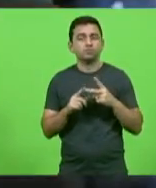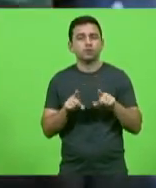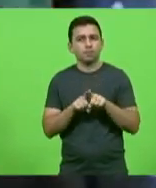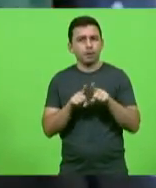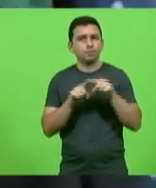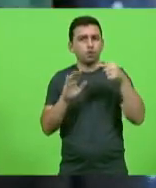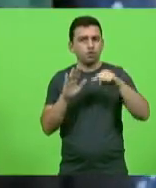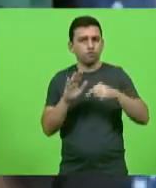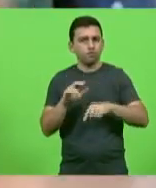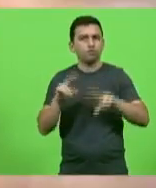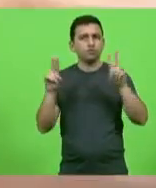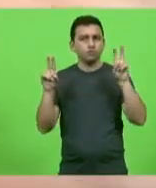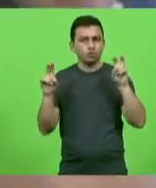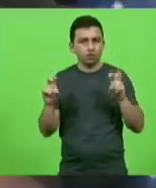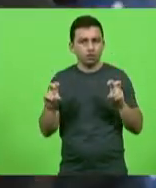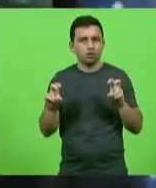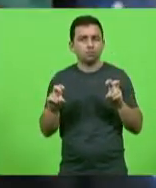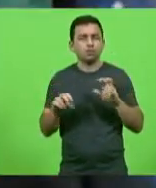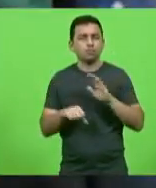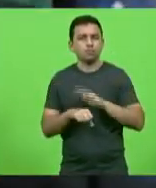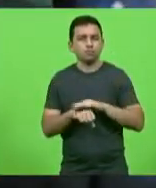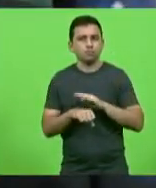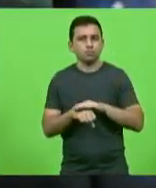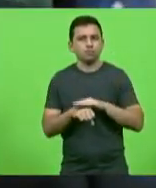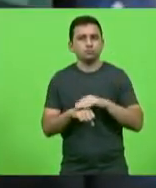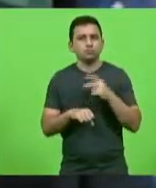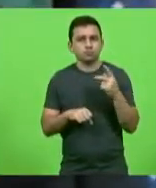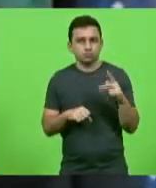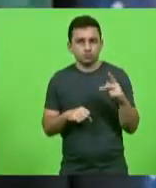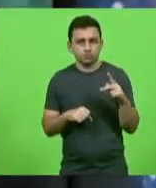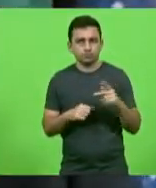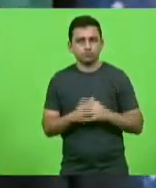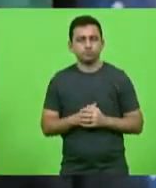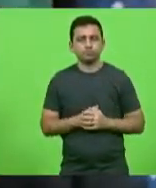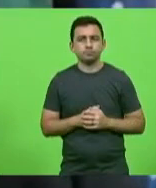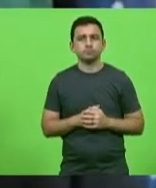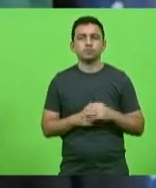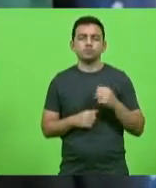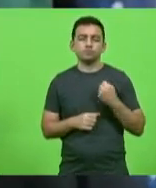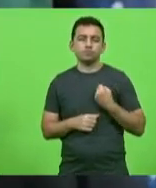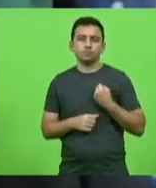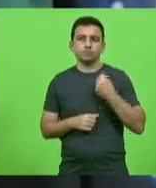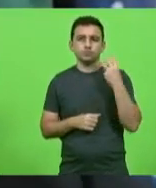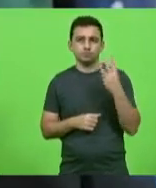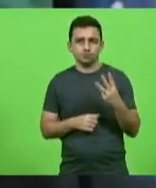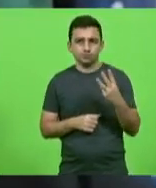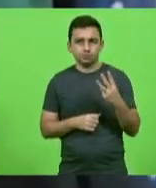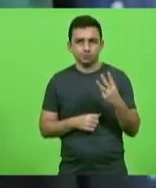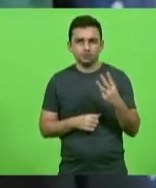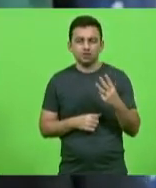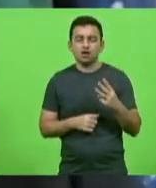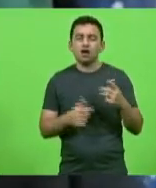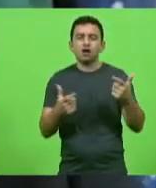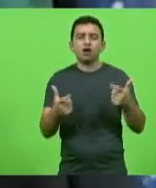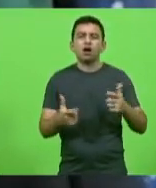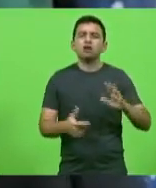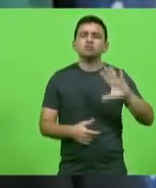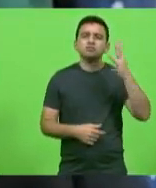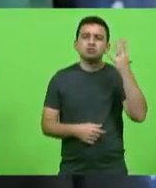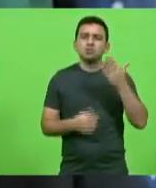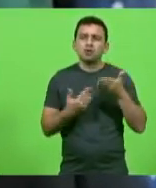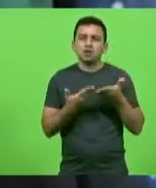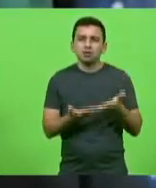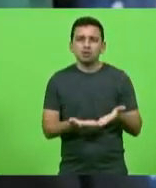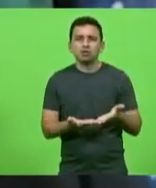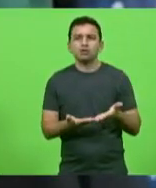complexidade da matéria e das atribuições exercidas pelo agente público três a circunstância da